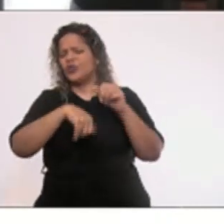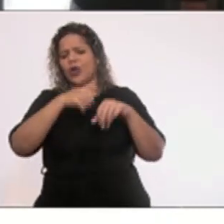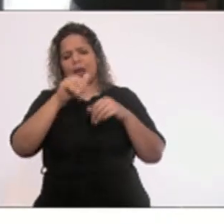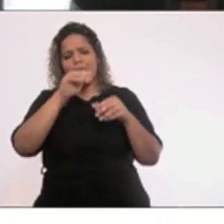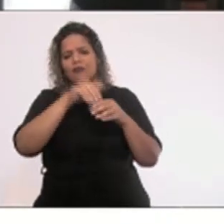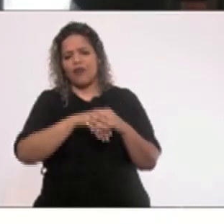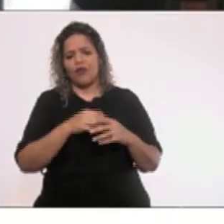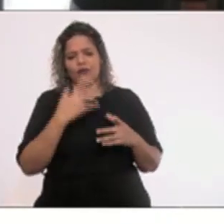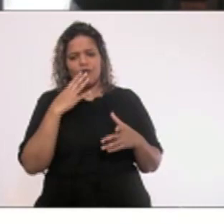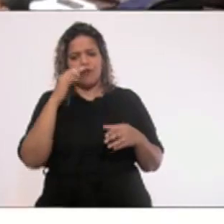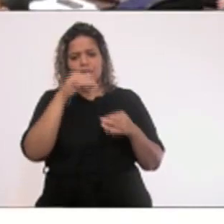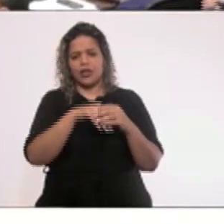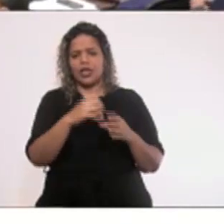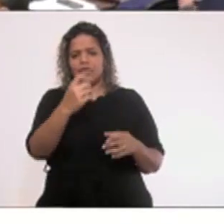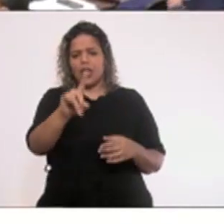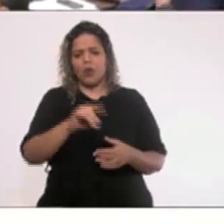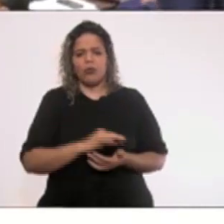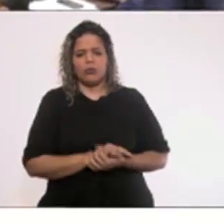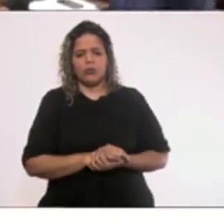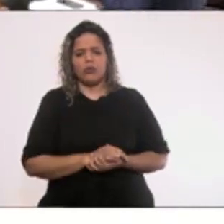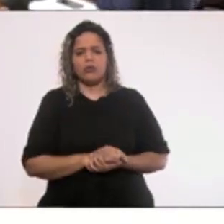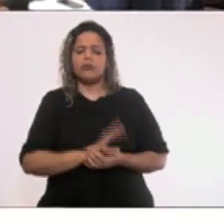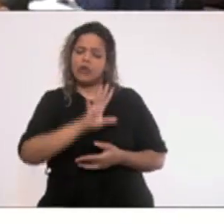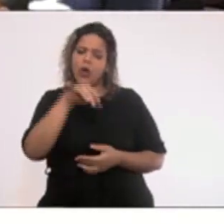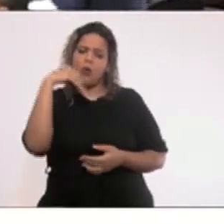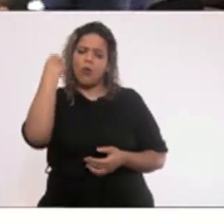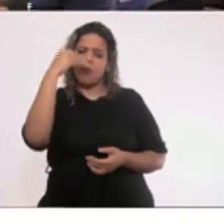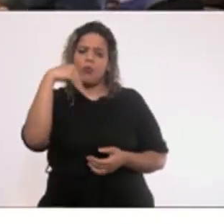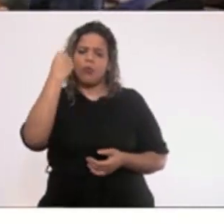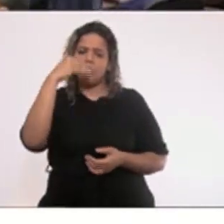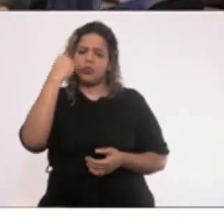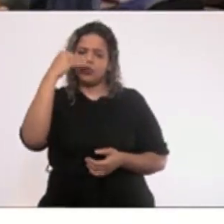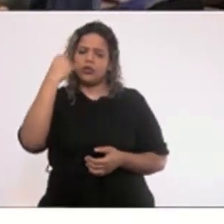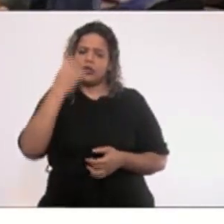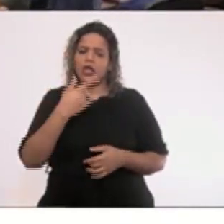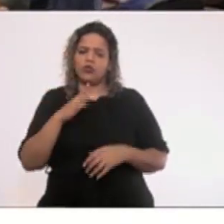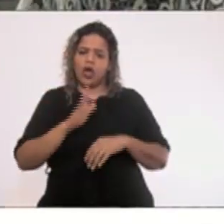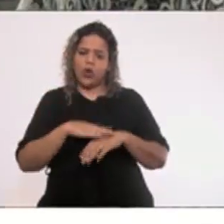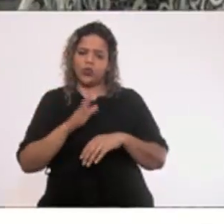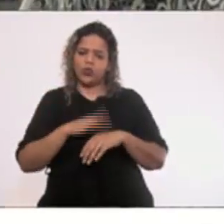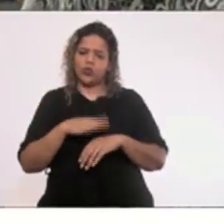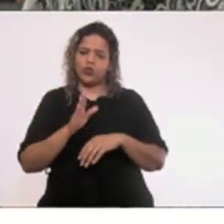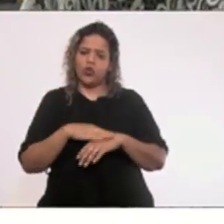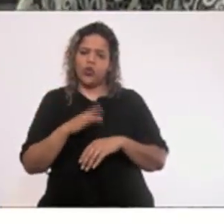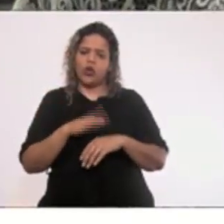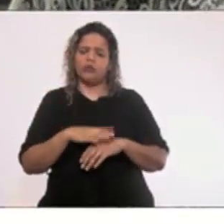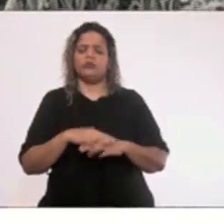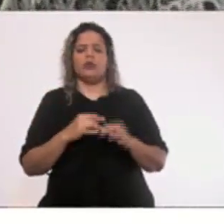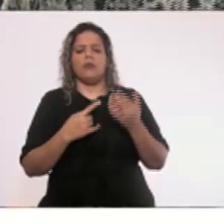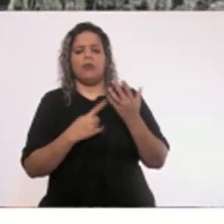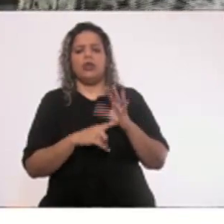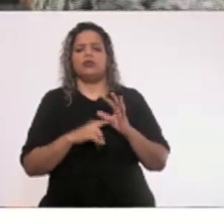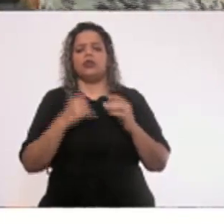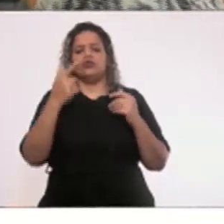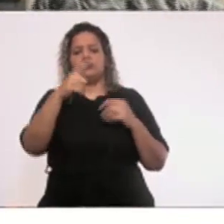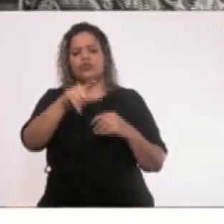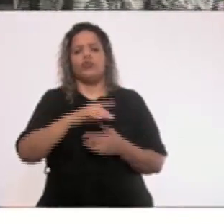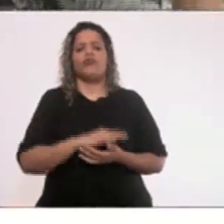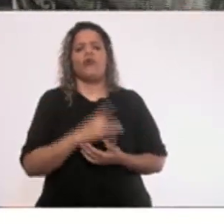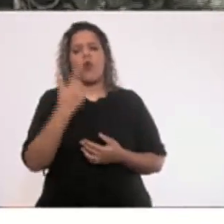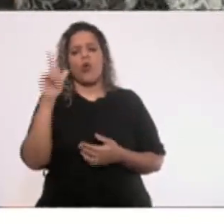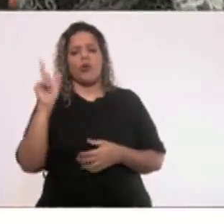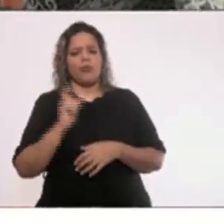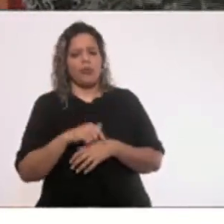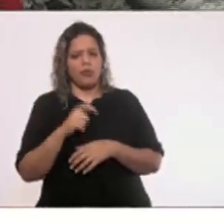vou votar não. Assim damos oportunidade aos autores de reapresentar esse projeto em